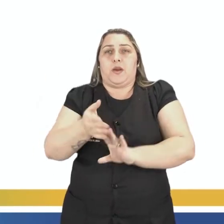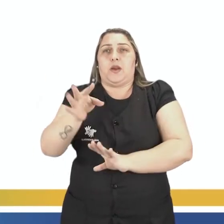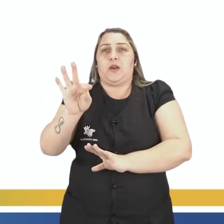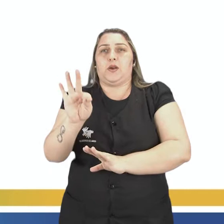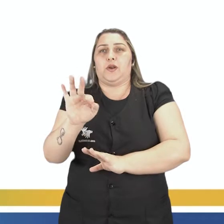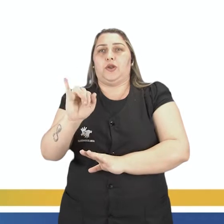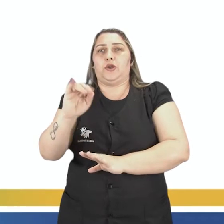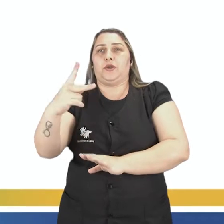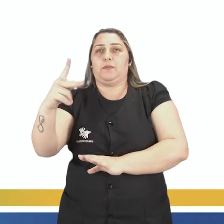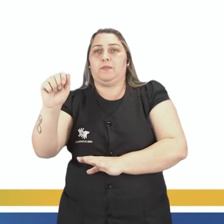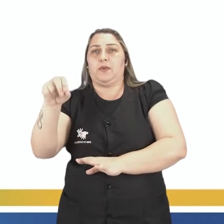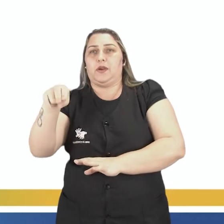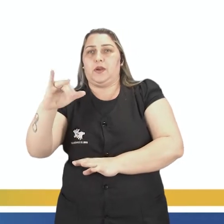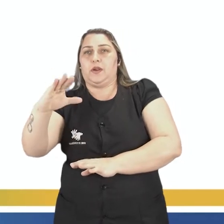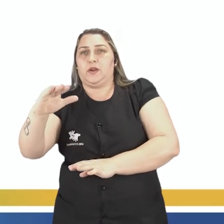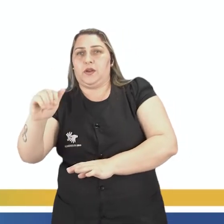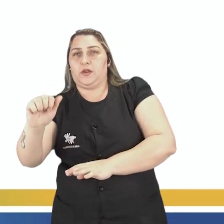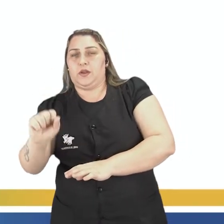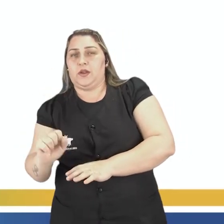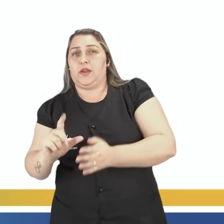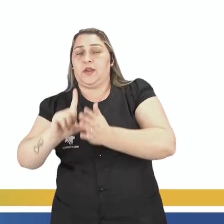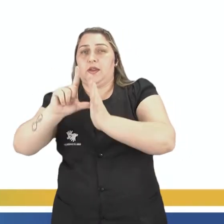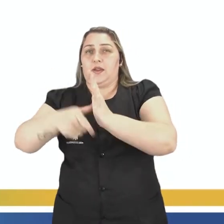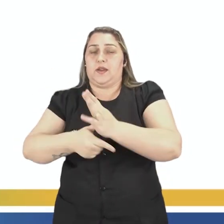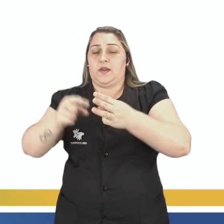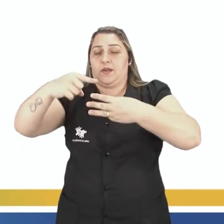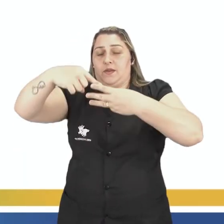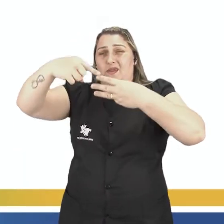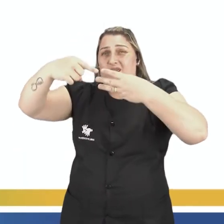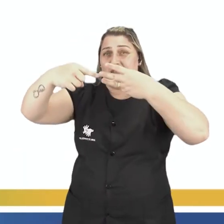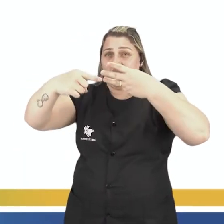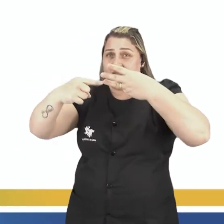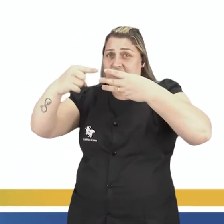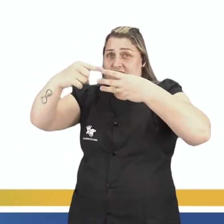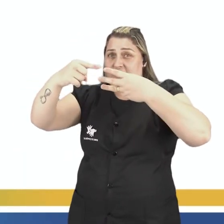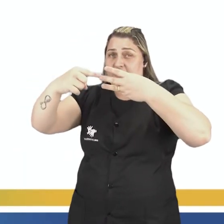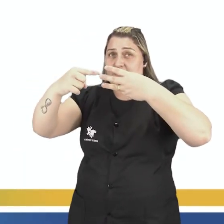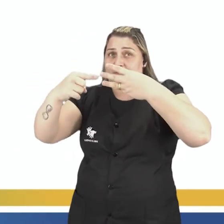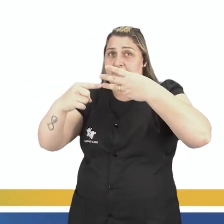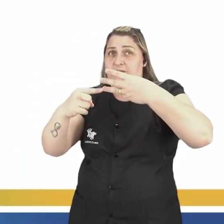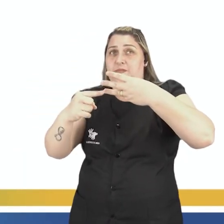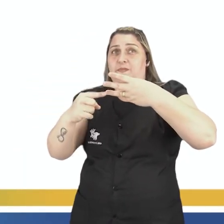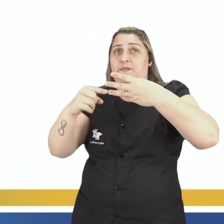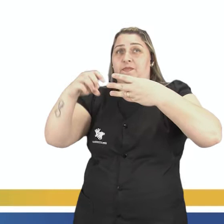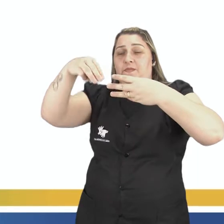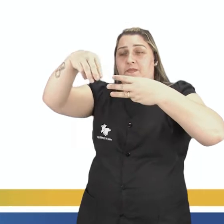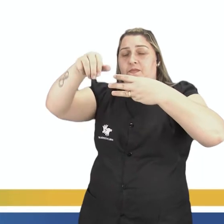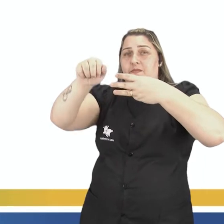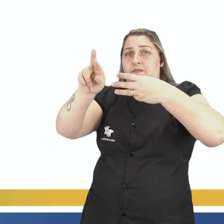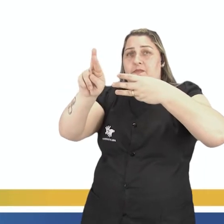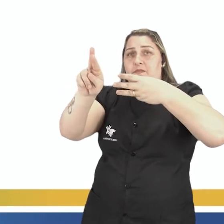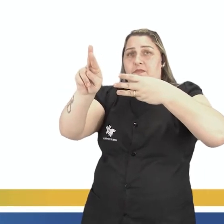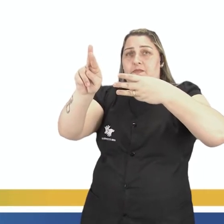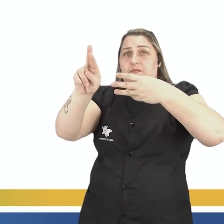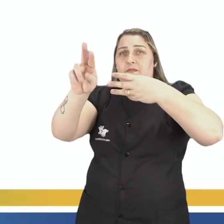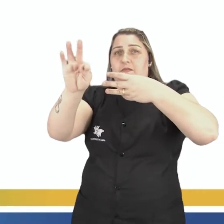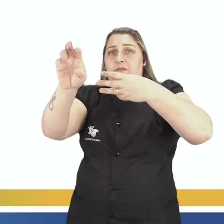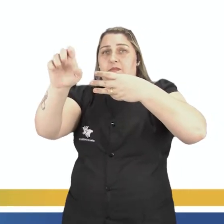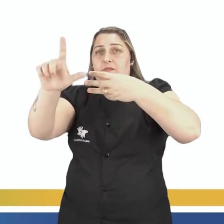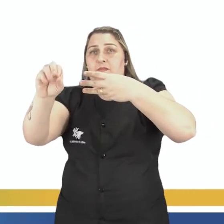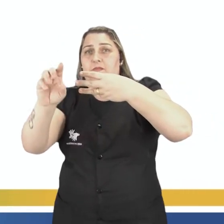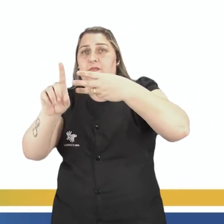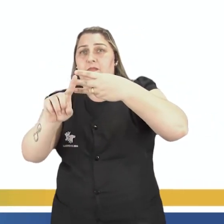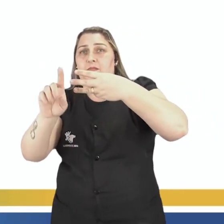Aí depois vai ser passado pelos 3 pequenos ossos, né, que é o martelo, a bigorna e o